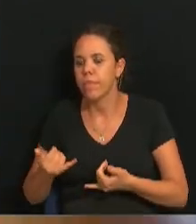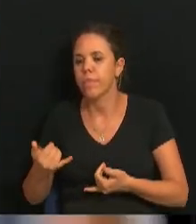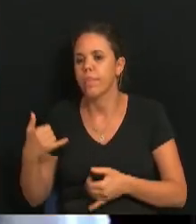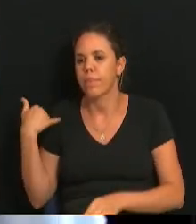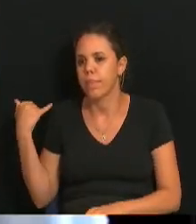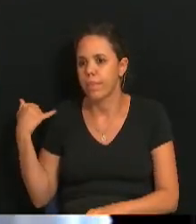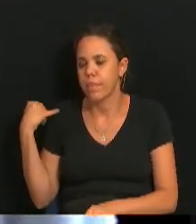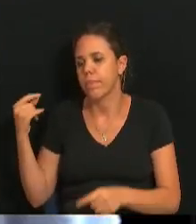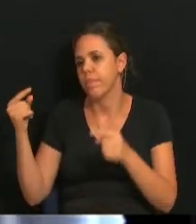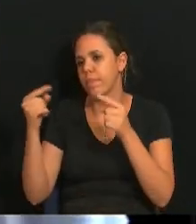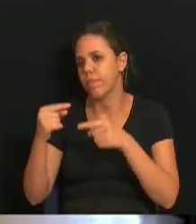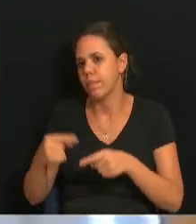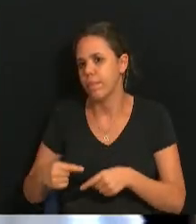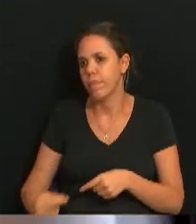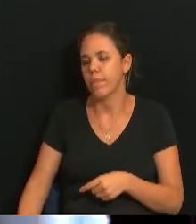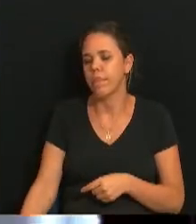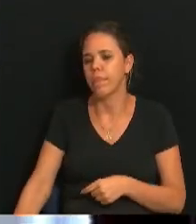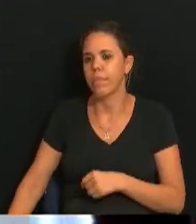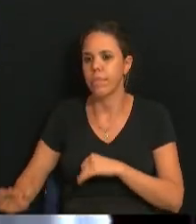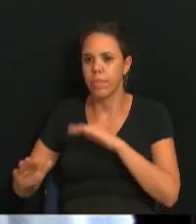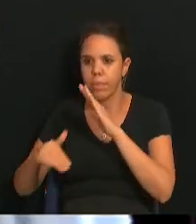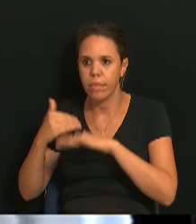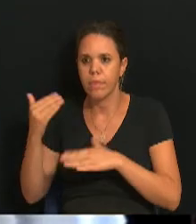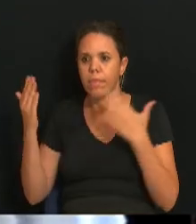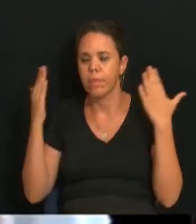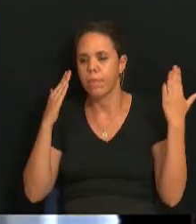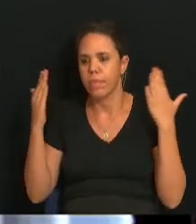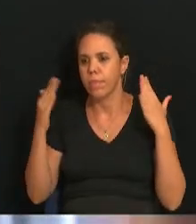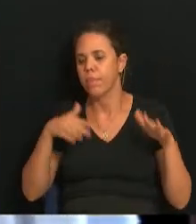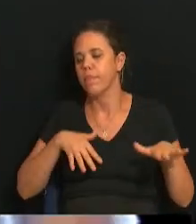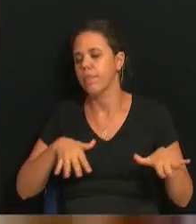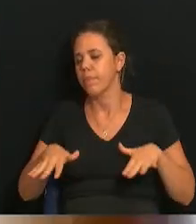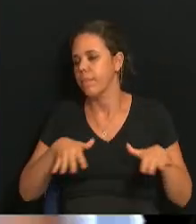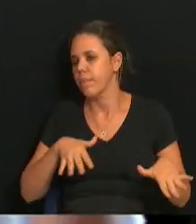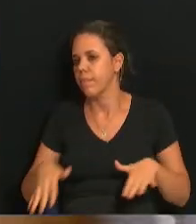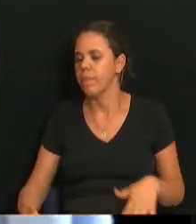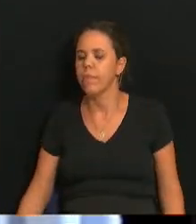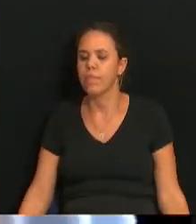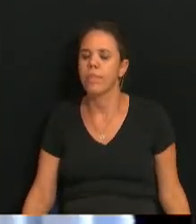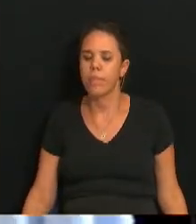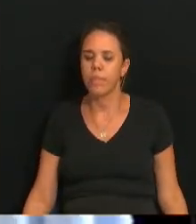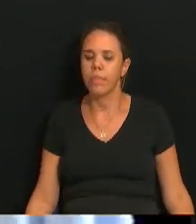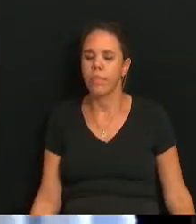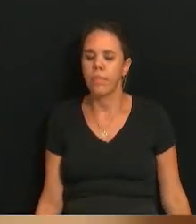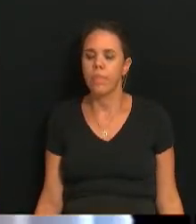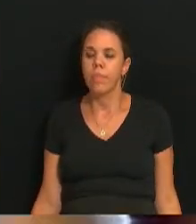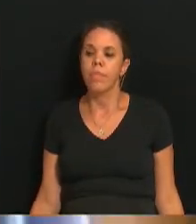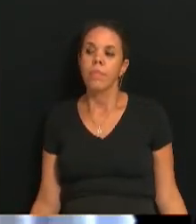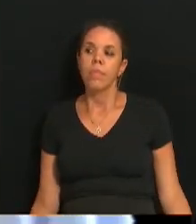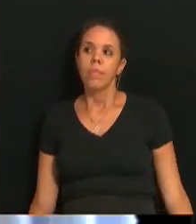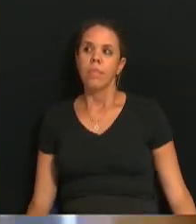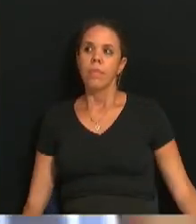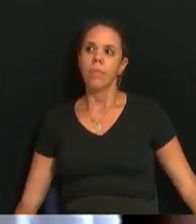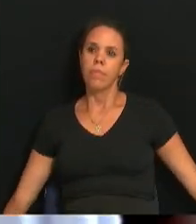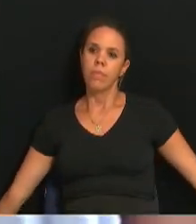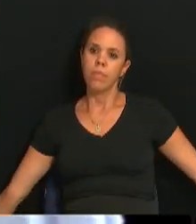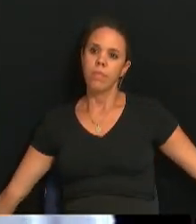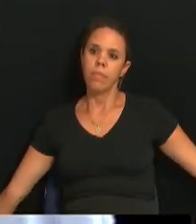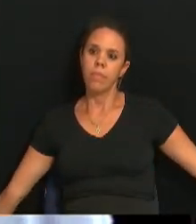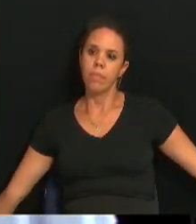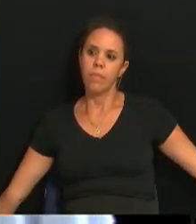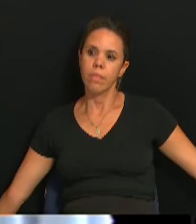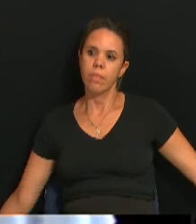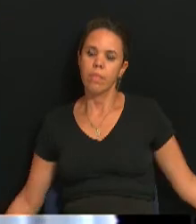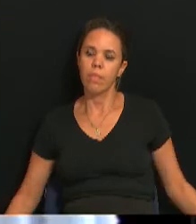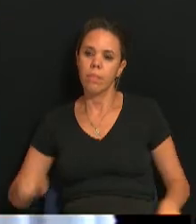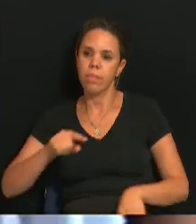é uma brincadeira para um desenvolvimento psicomotor. Existe um projeto ali. E a questão justamente da jornada 2